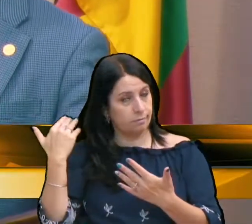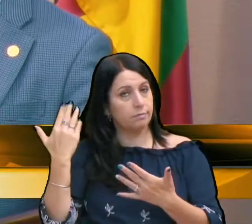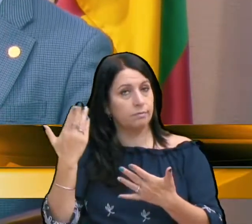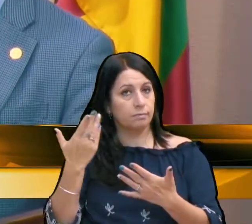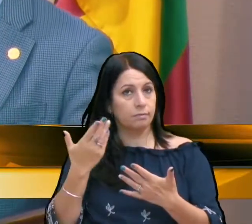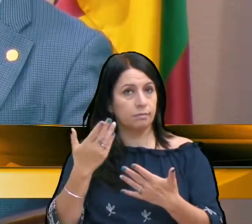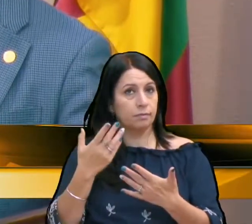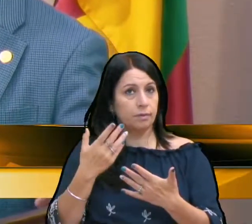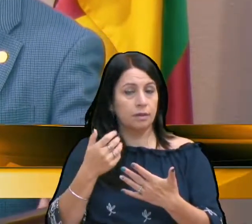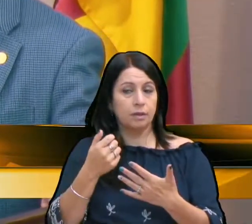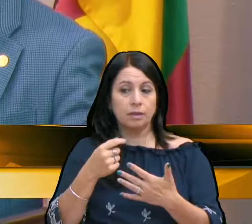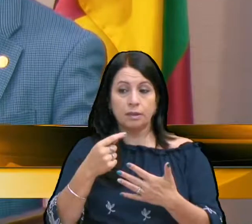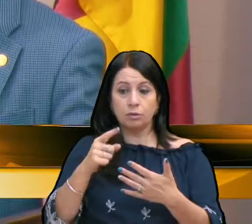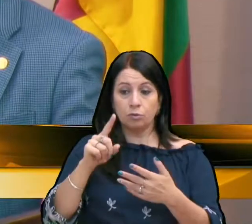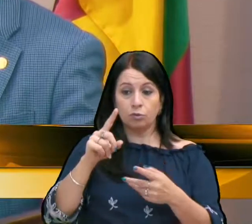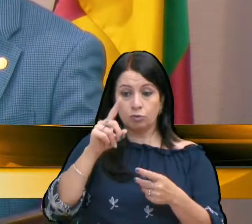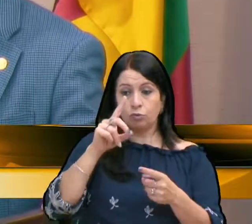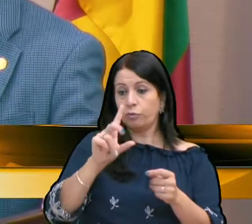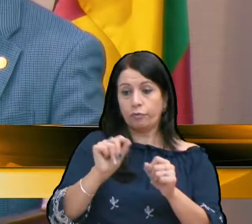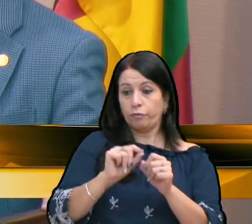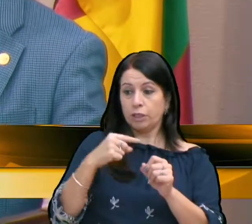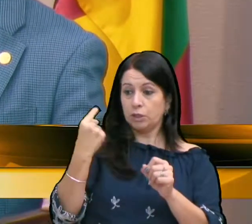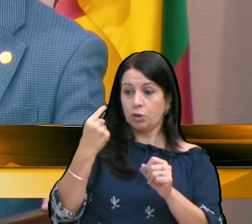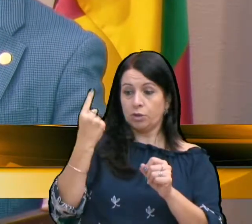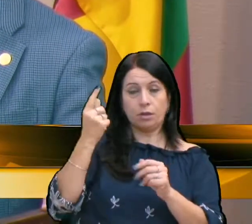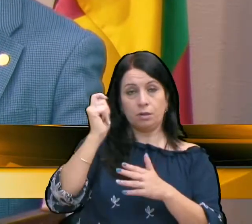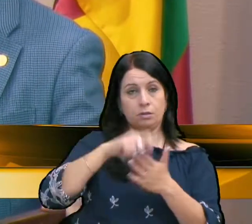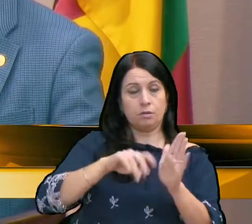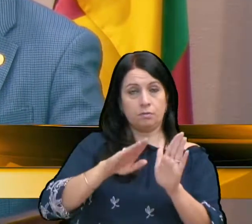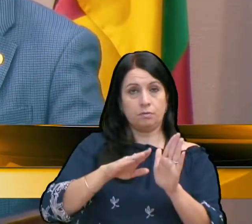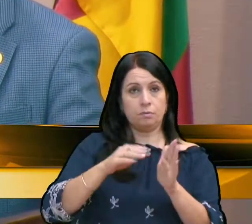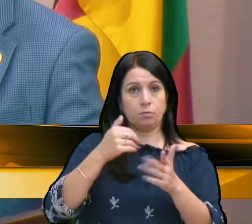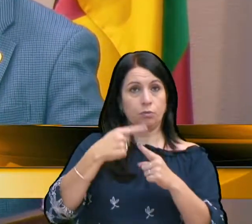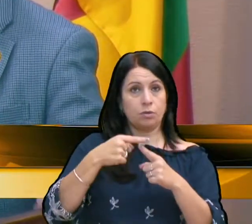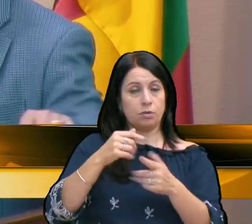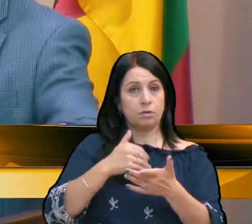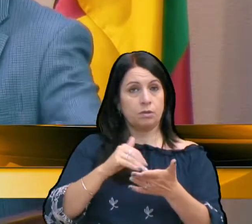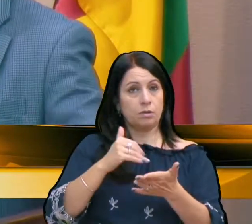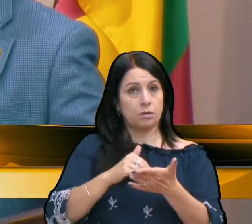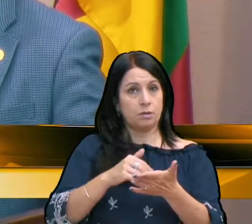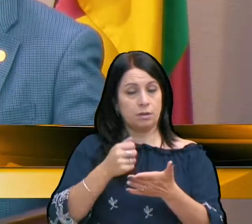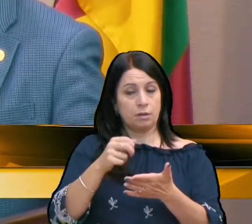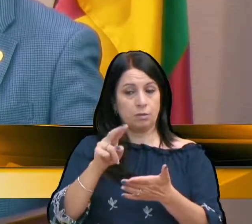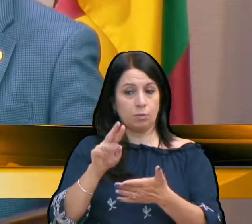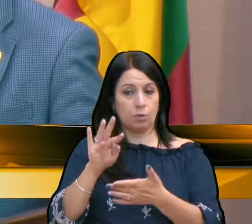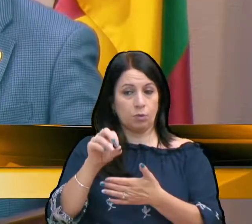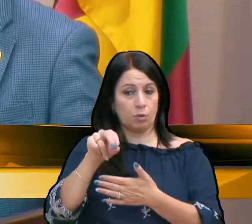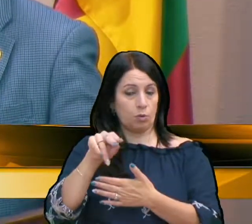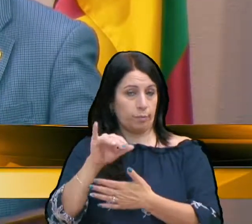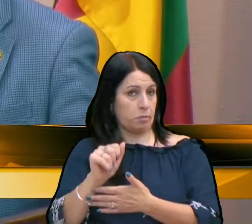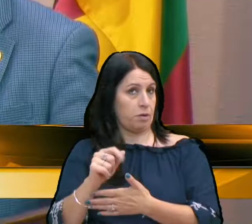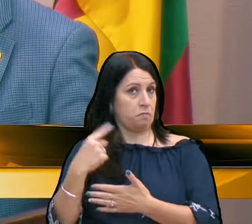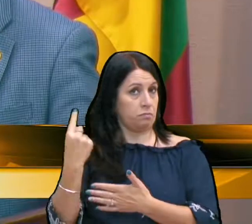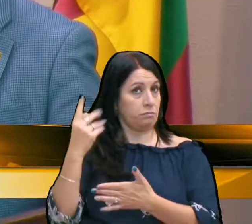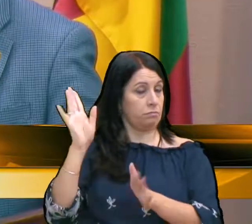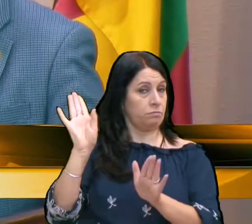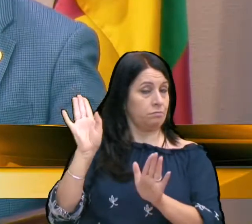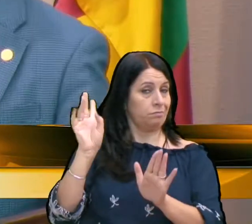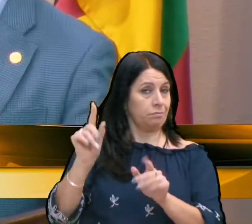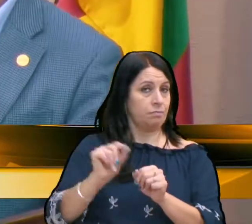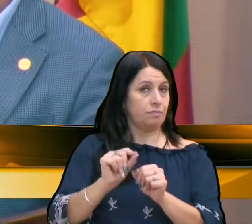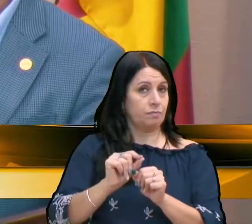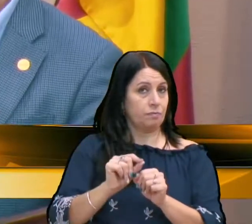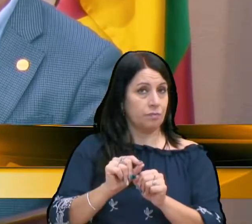município, autonomia para assinar esses documentos. Porque se são secretários, eles têm autonomia dadas pelo chefe do Poder